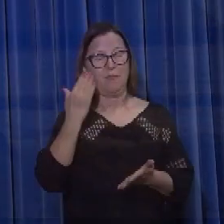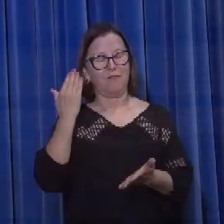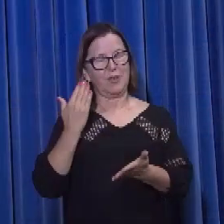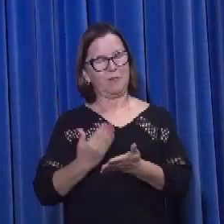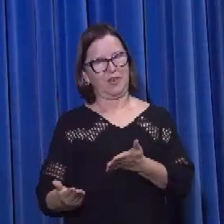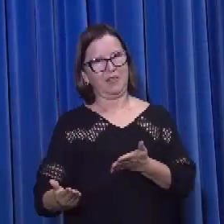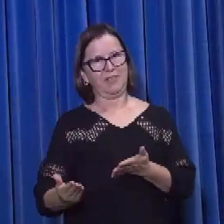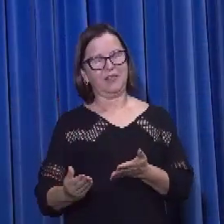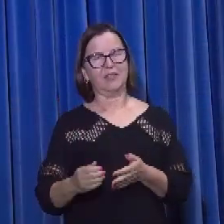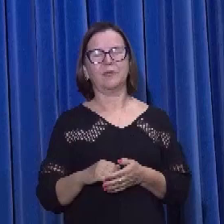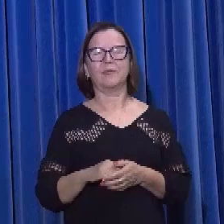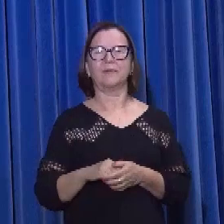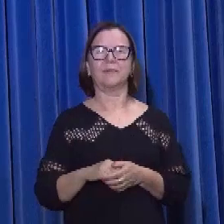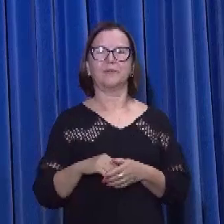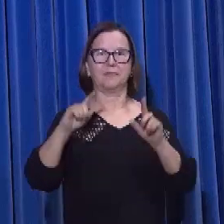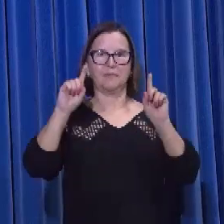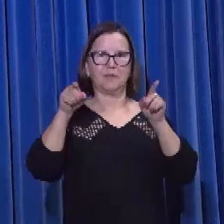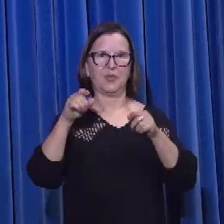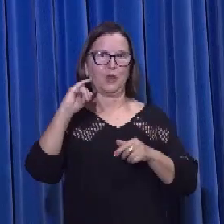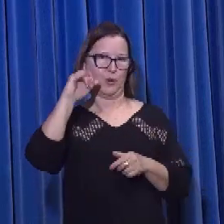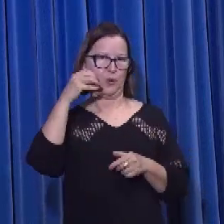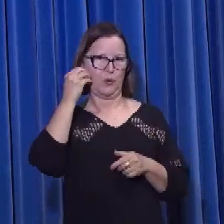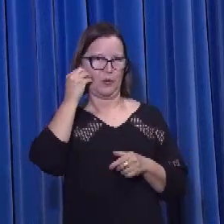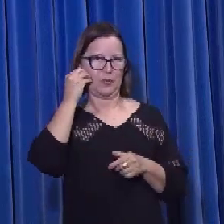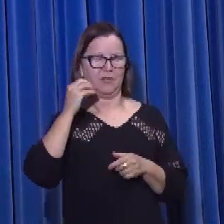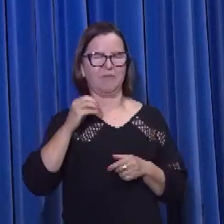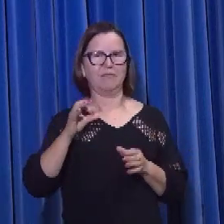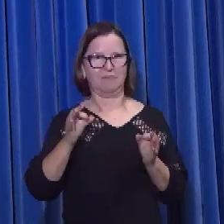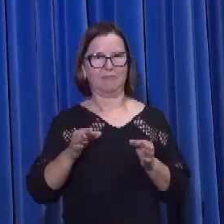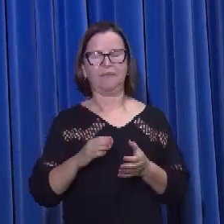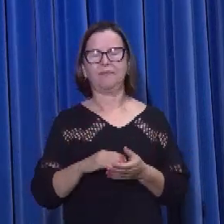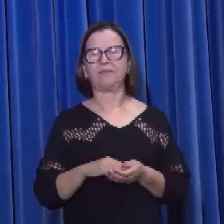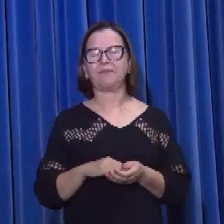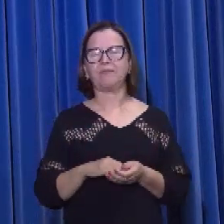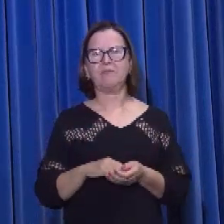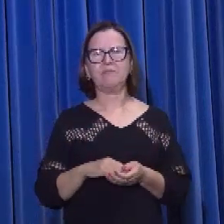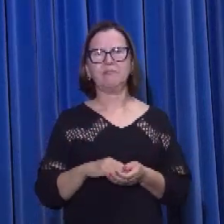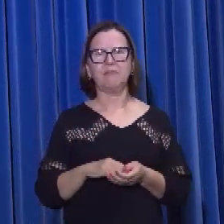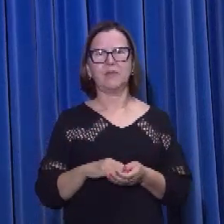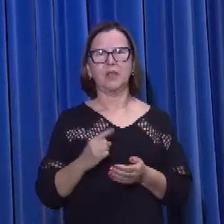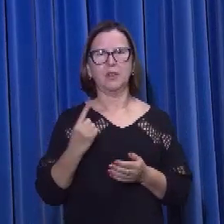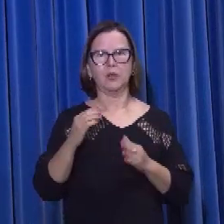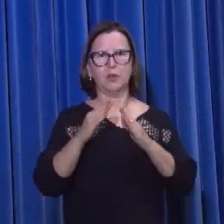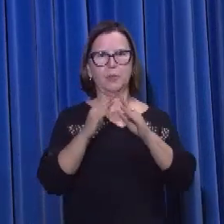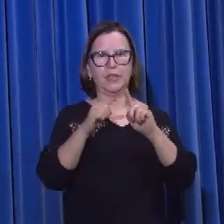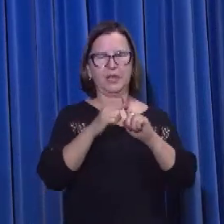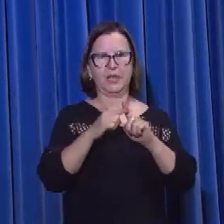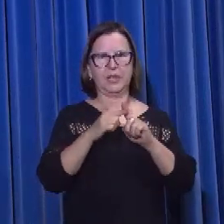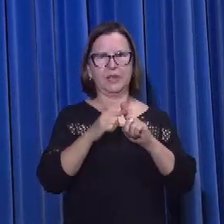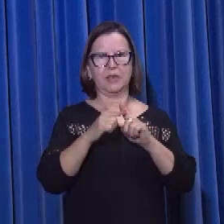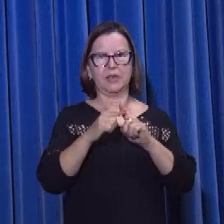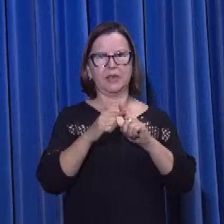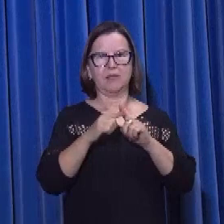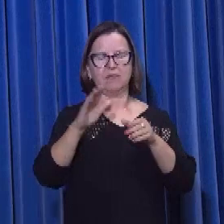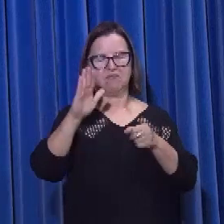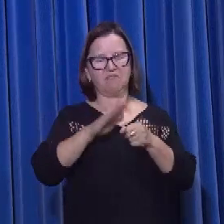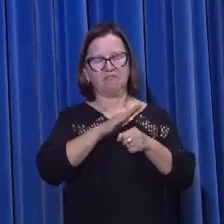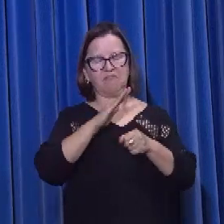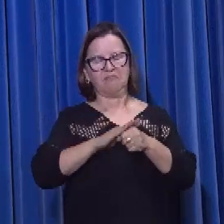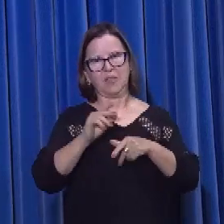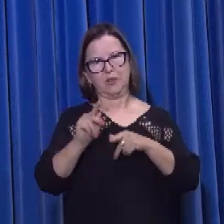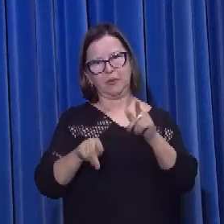17,12. Há muita gente no ambiente de uma igreja, mas não são da igreja.